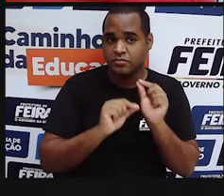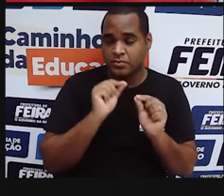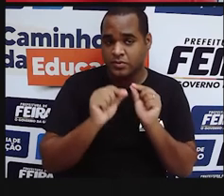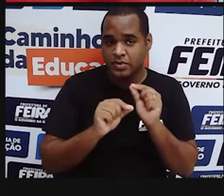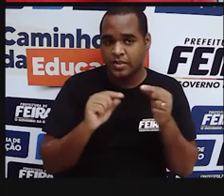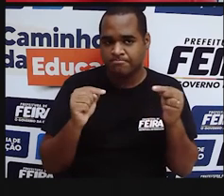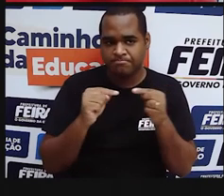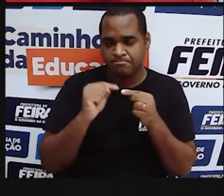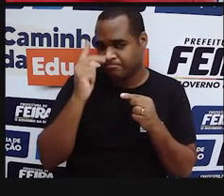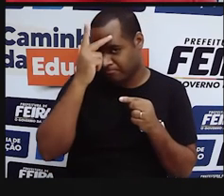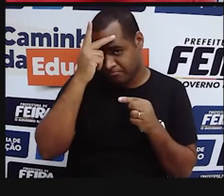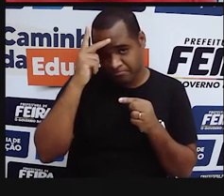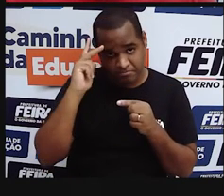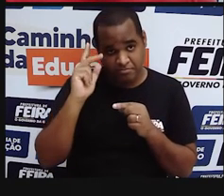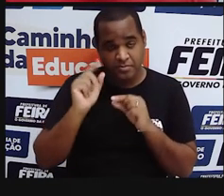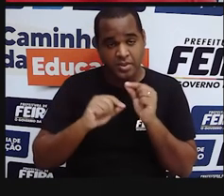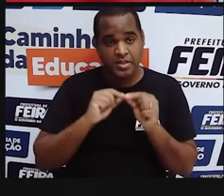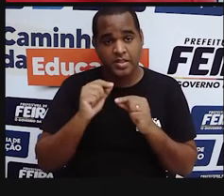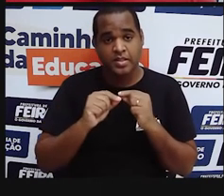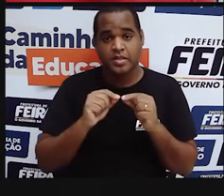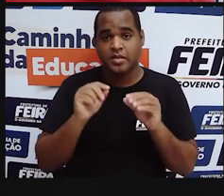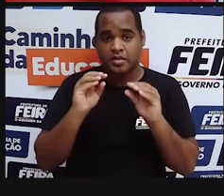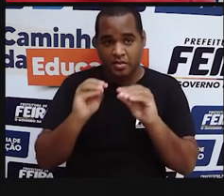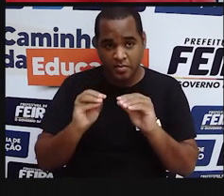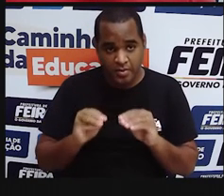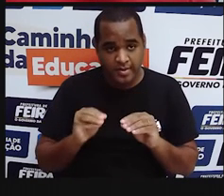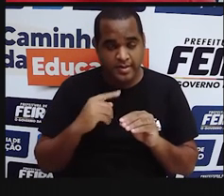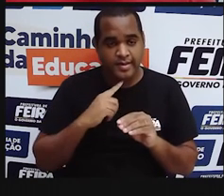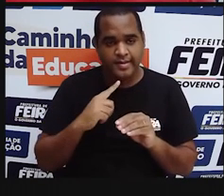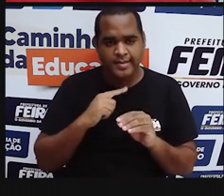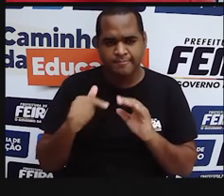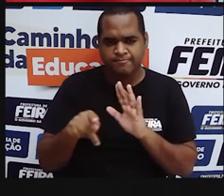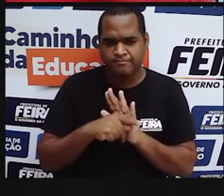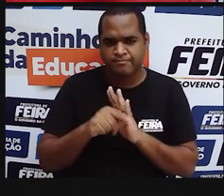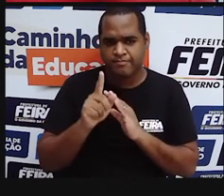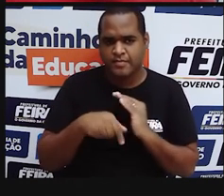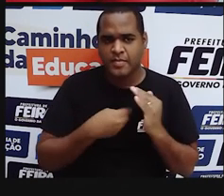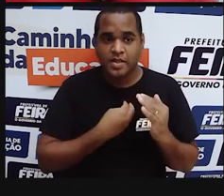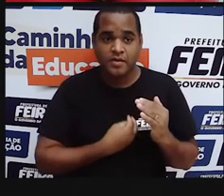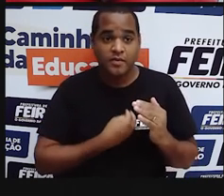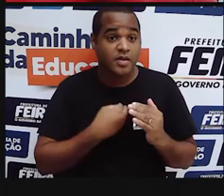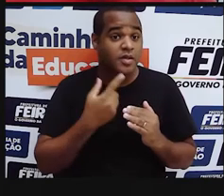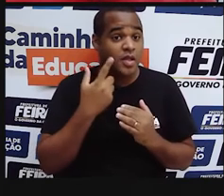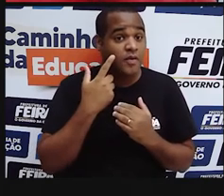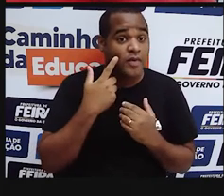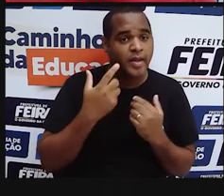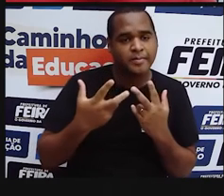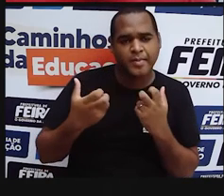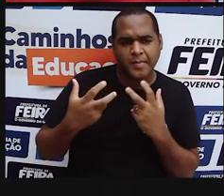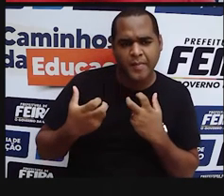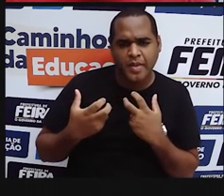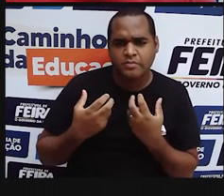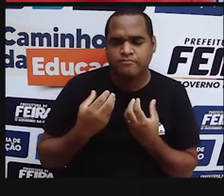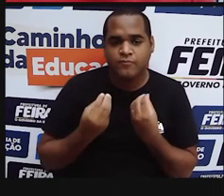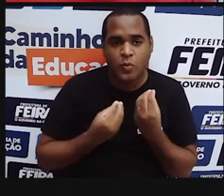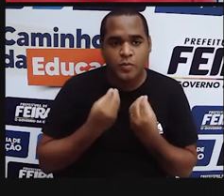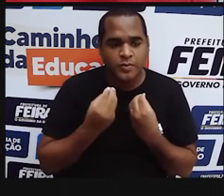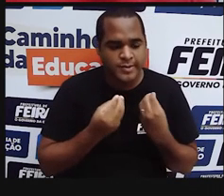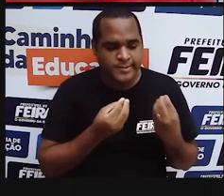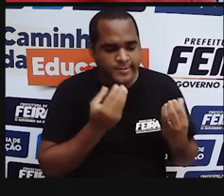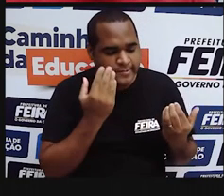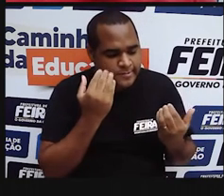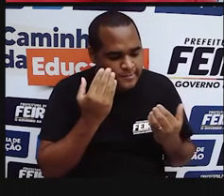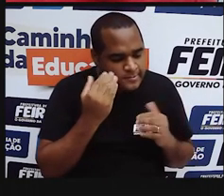pessoa simplesmente votasse e apresentasse a sua posição e tentasse convencer os outros e